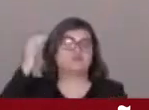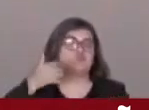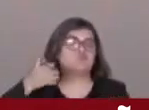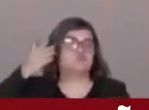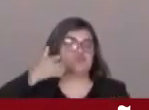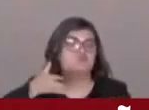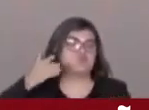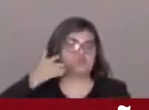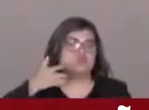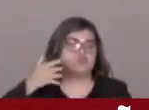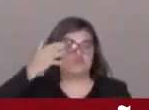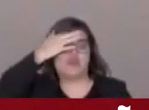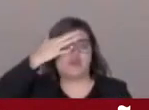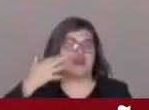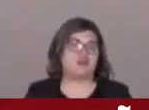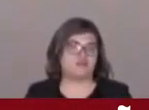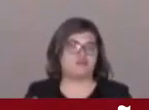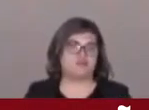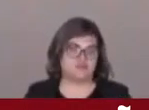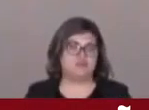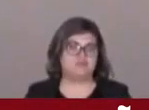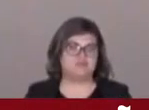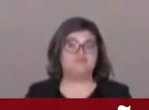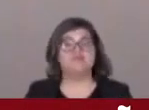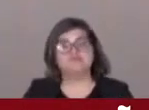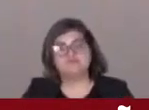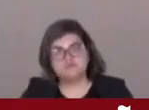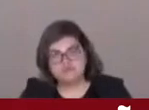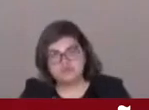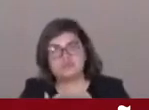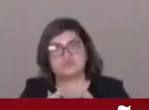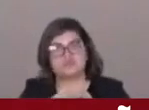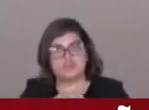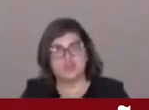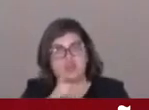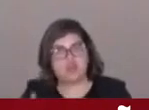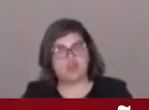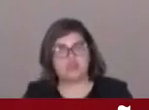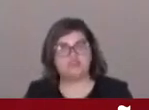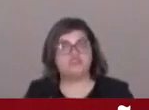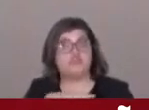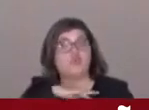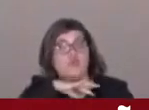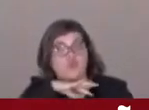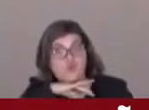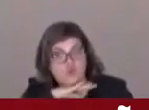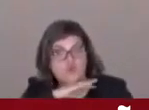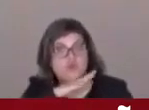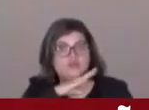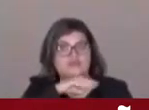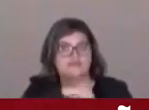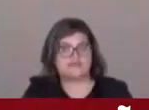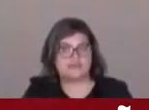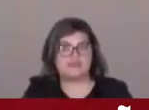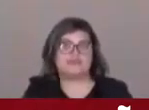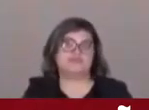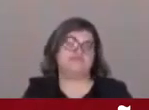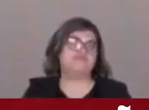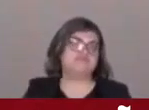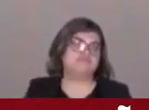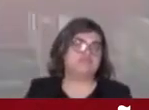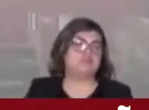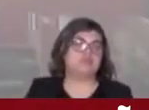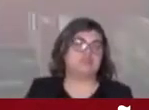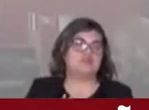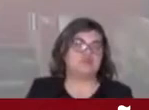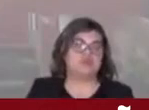discurso racional. Portanto, isso gera incentivos ruins para as mídias sociais, porque